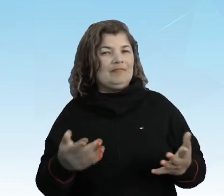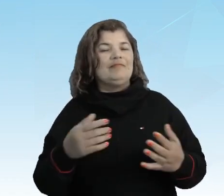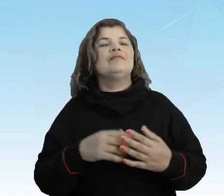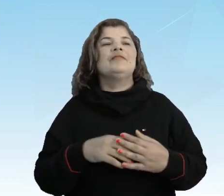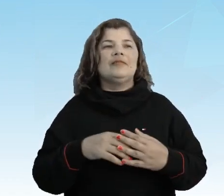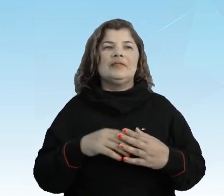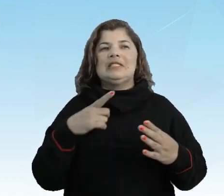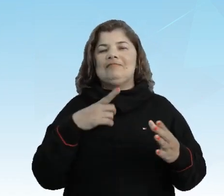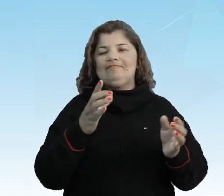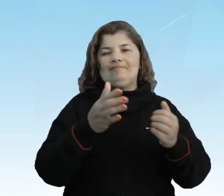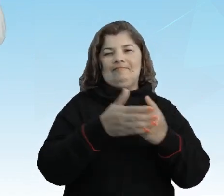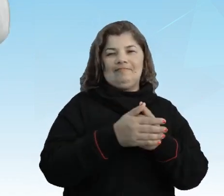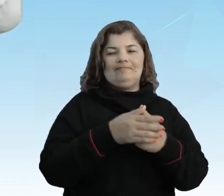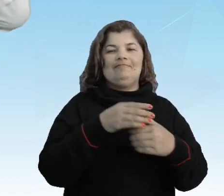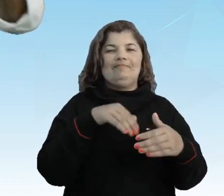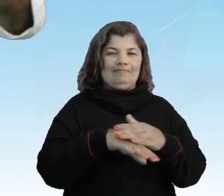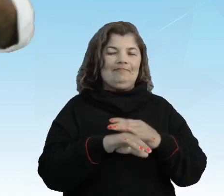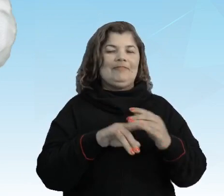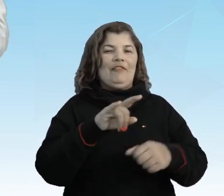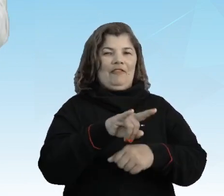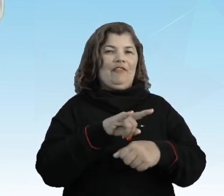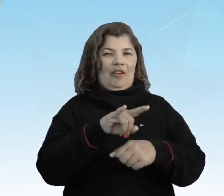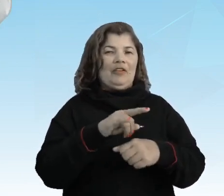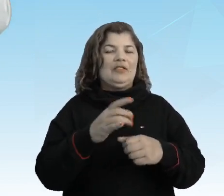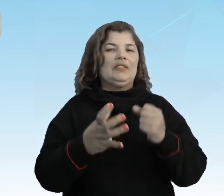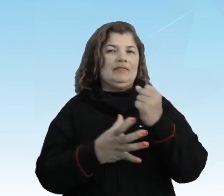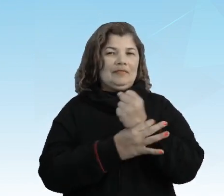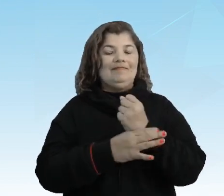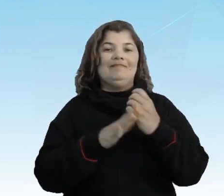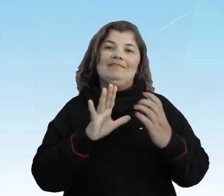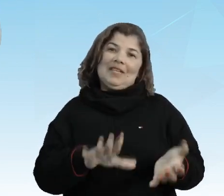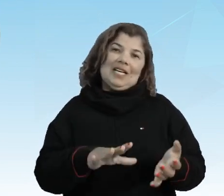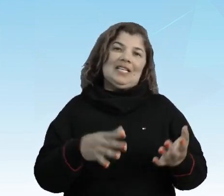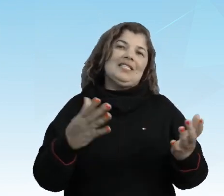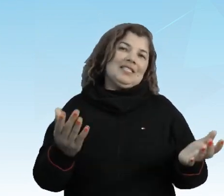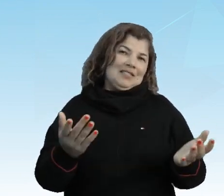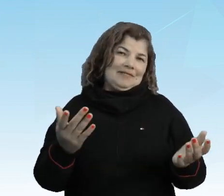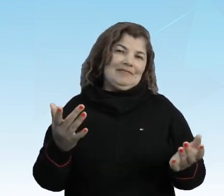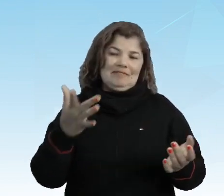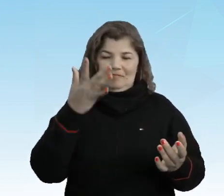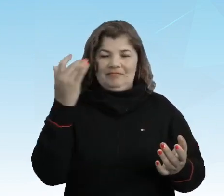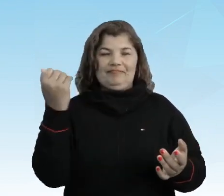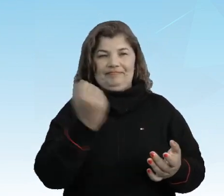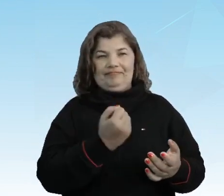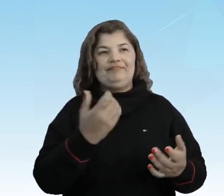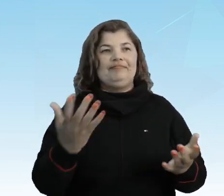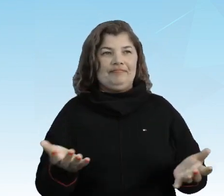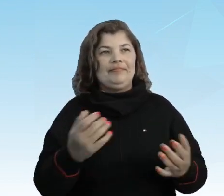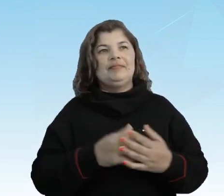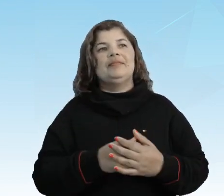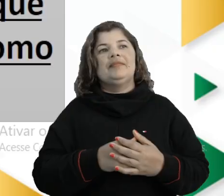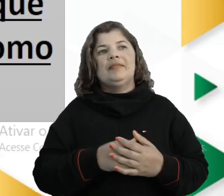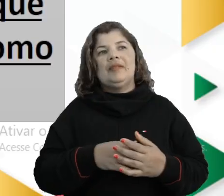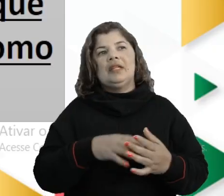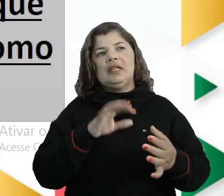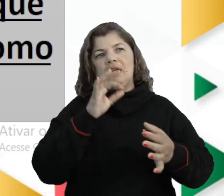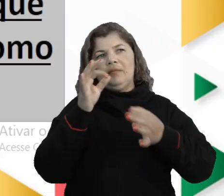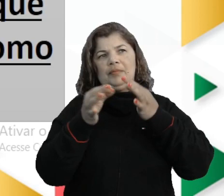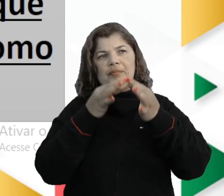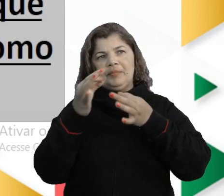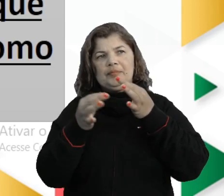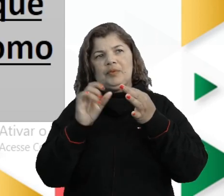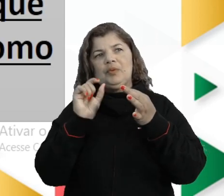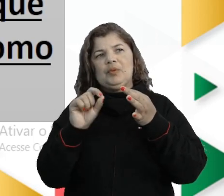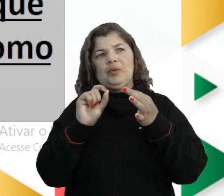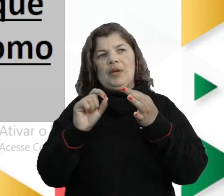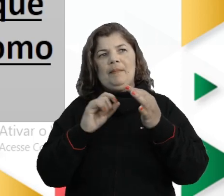se abrigou nesse forte para se proteger, mas terminou sendo executado. Aqui nós temos um comentário, justamente é o seguinte: